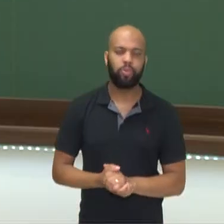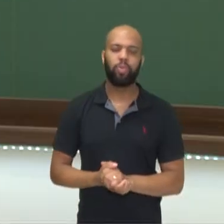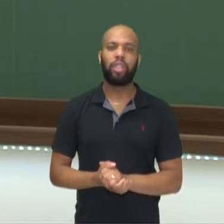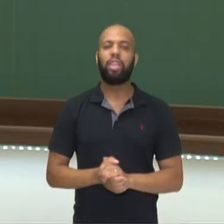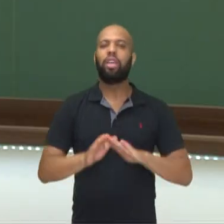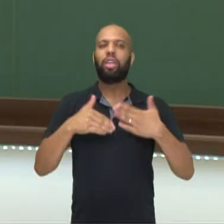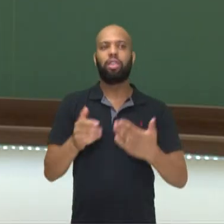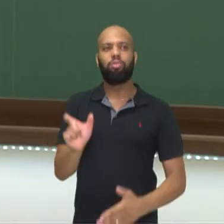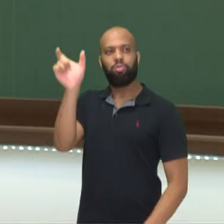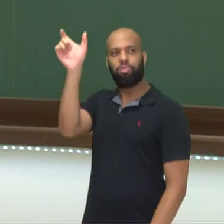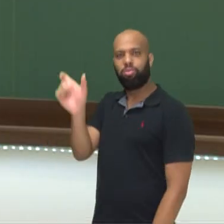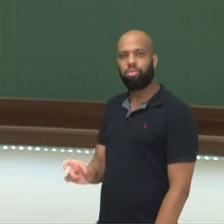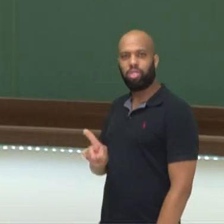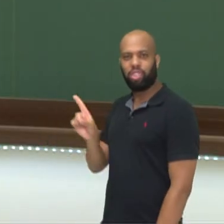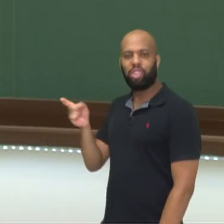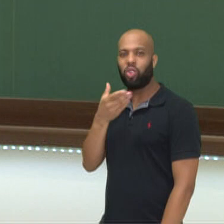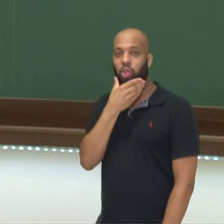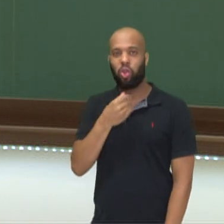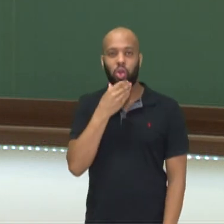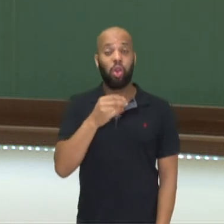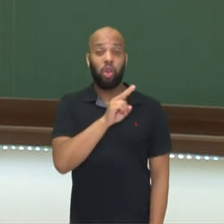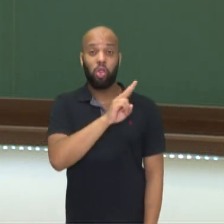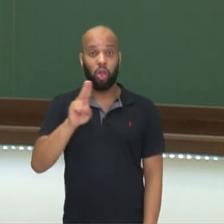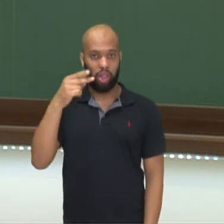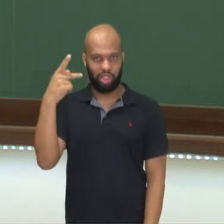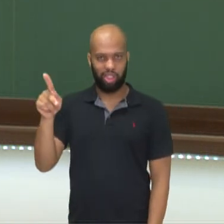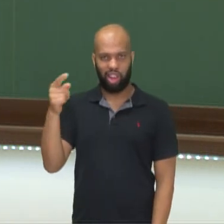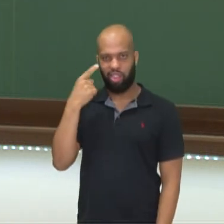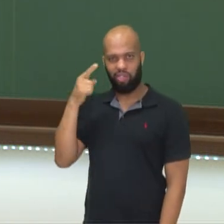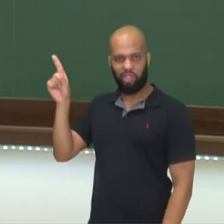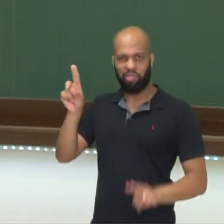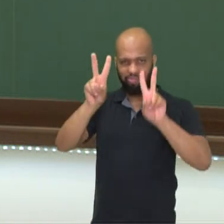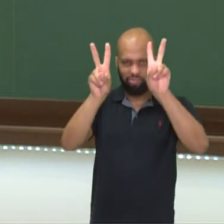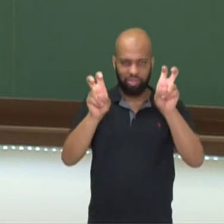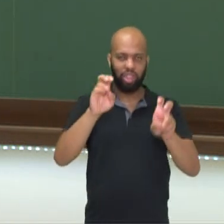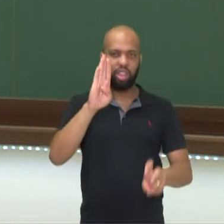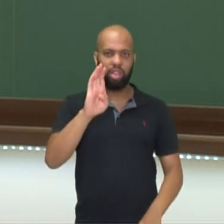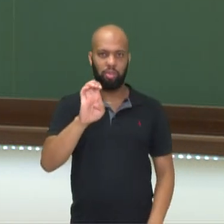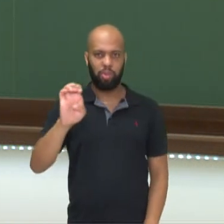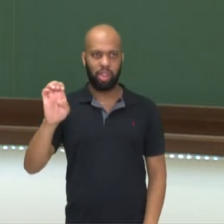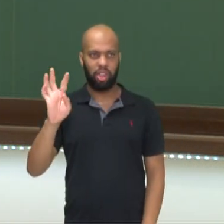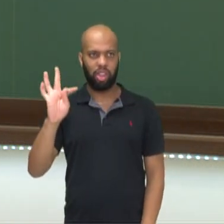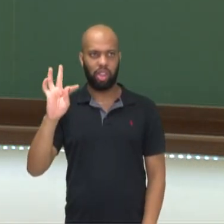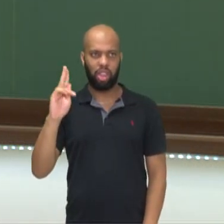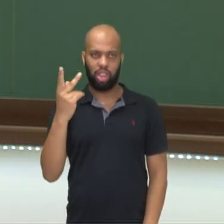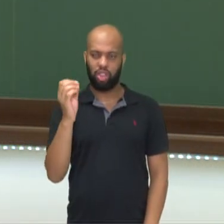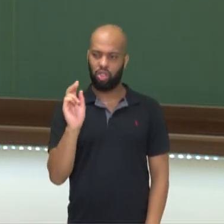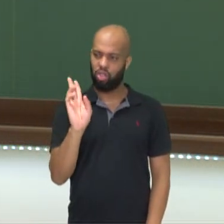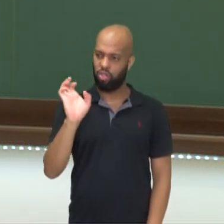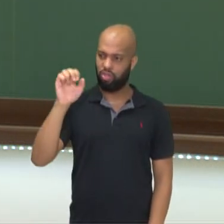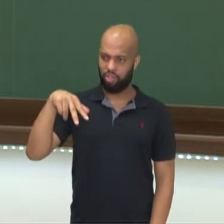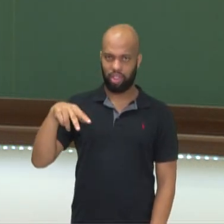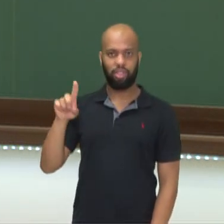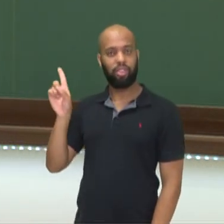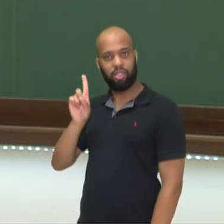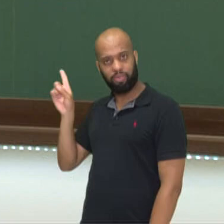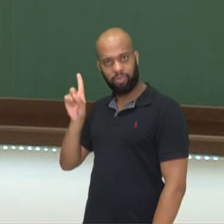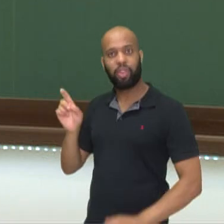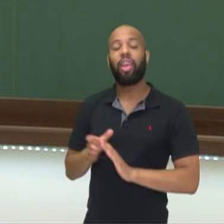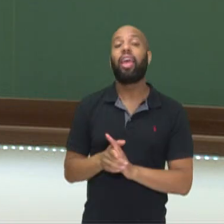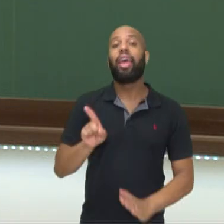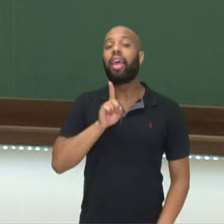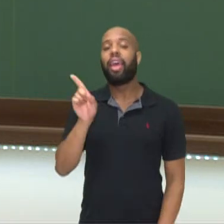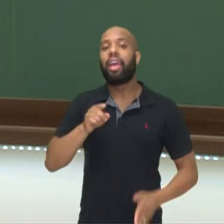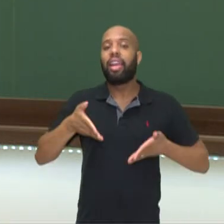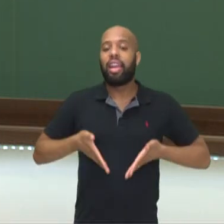Esse sujeito aqui, que eu falei para vocês, o Beethoven, ou melhor dizendo, a pronúncia correta dele seria Beethoven, porque ele